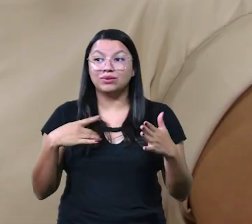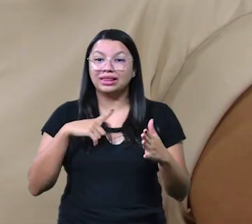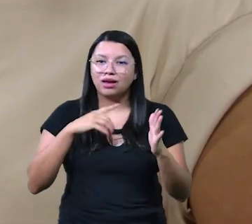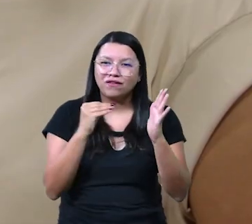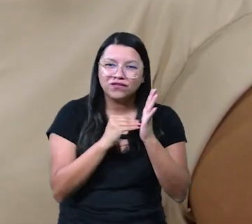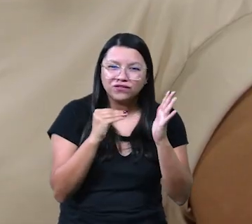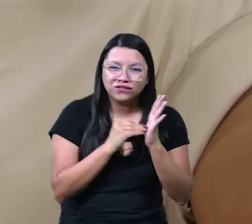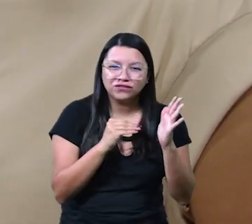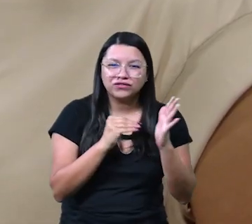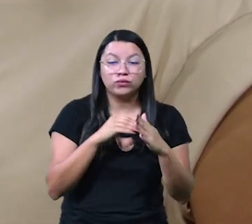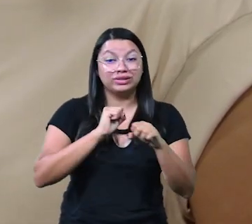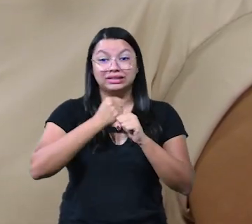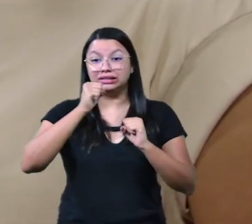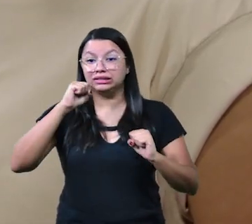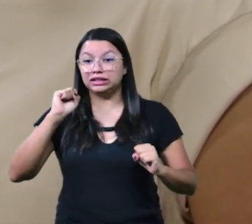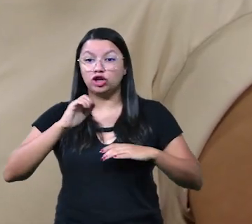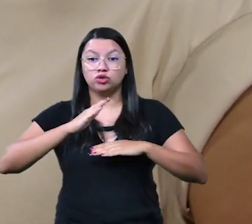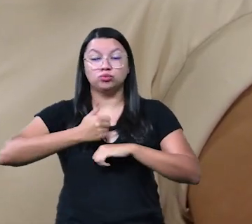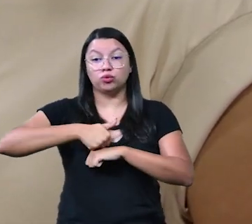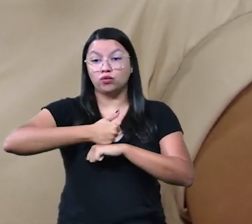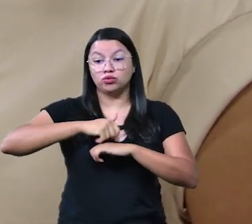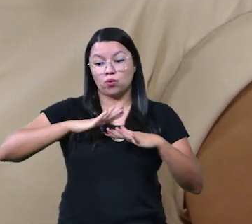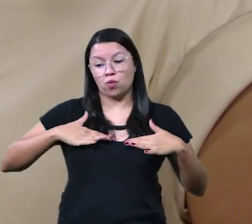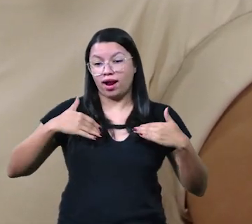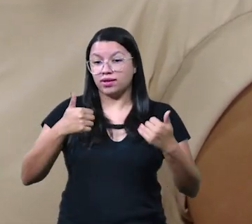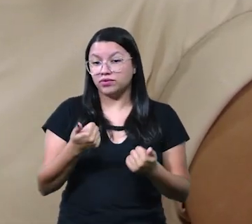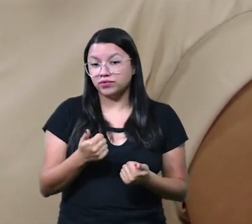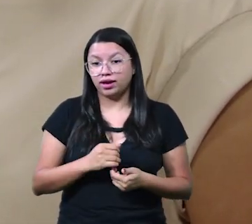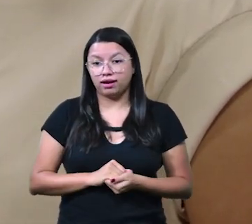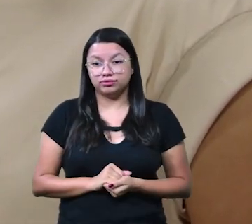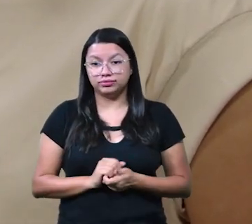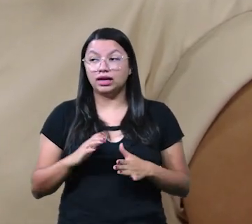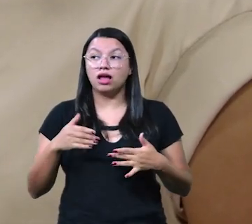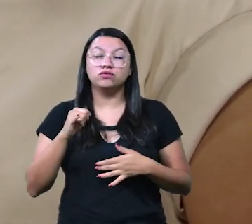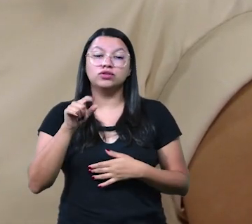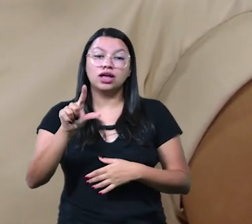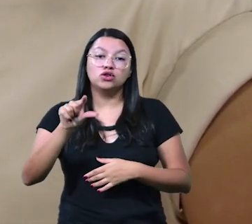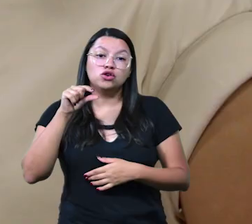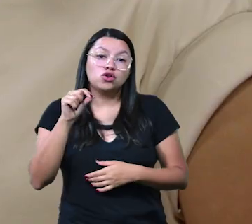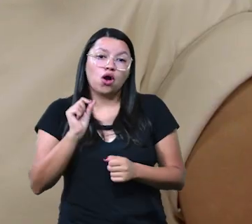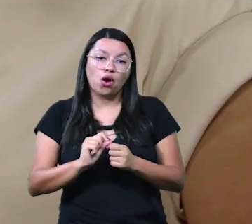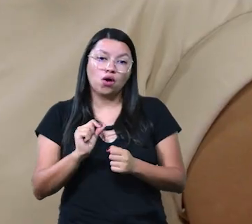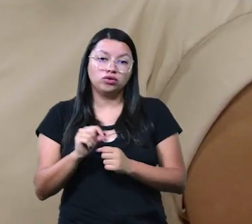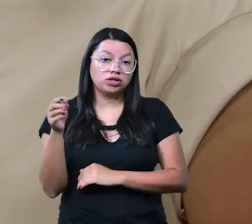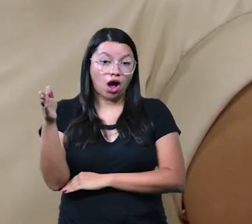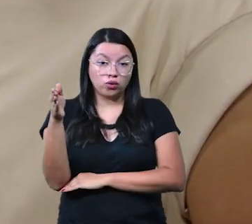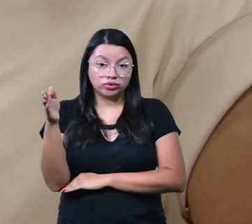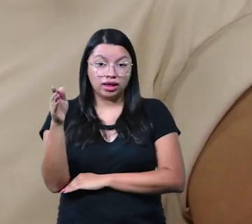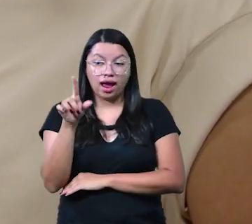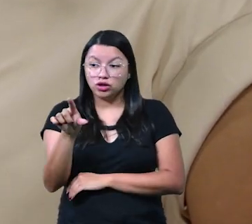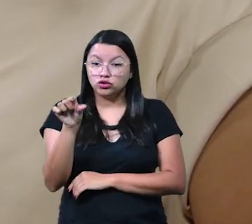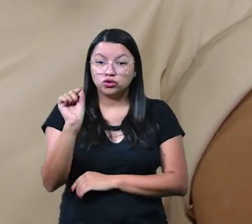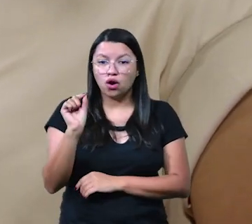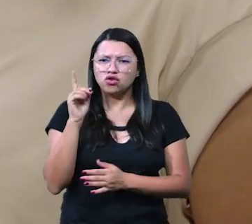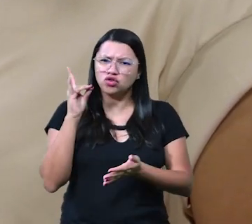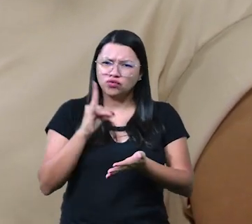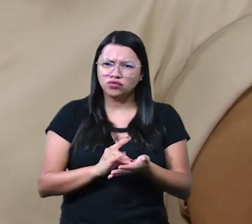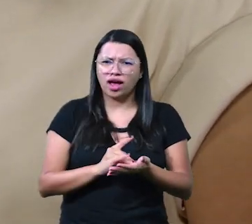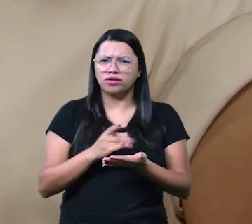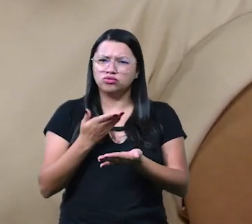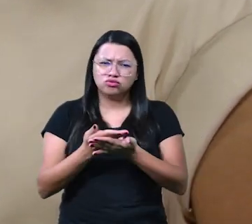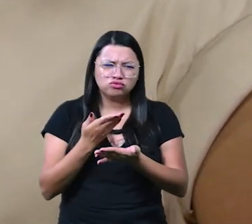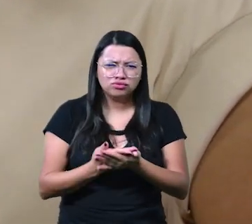muito grande de profissionais qualificados. Então, se você escolhe fazer hotelaria, escolhe realmente